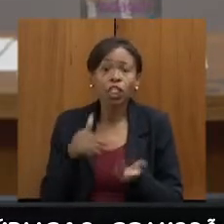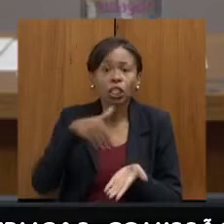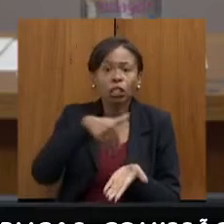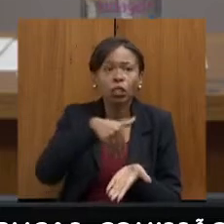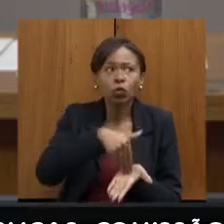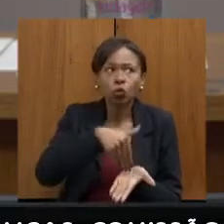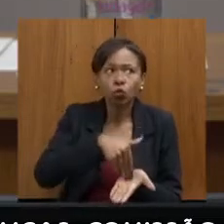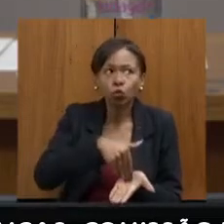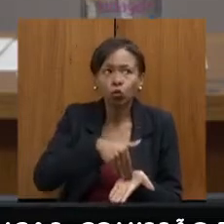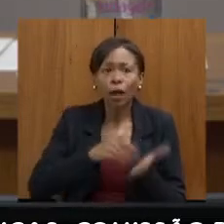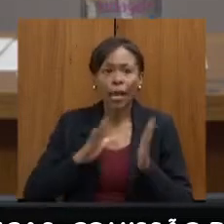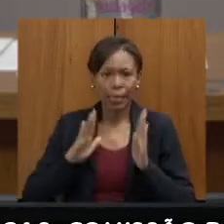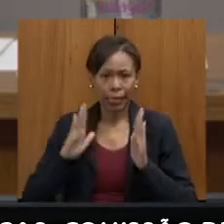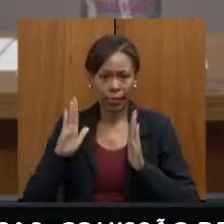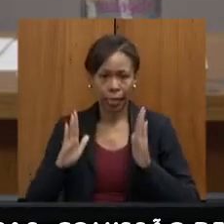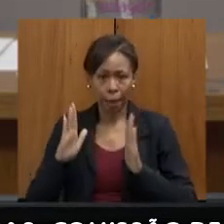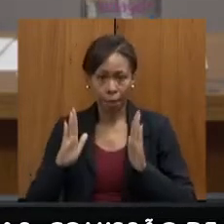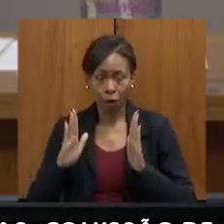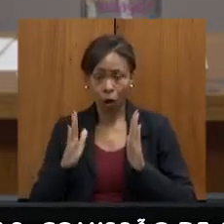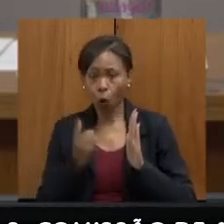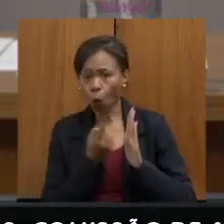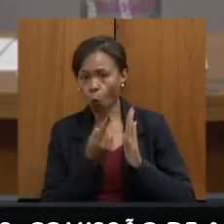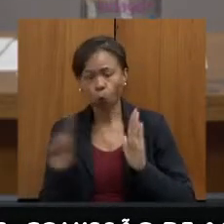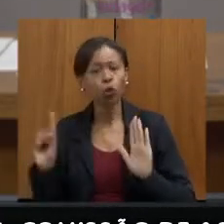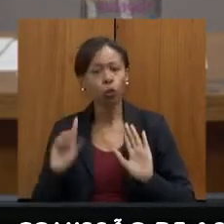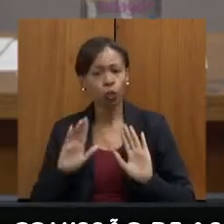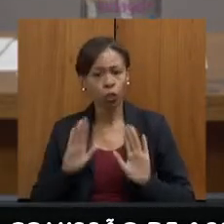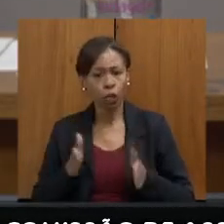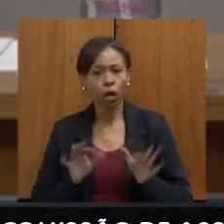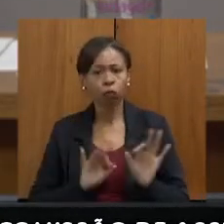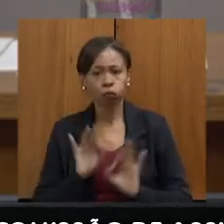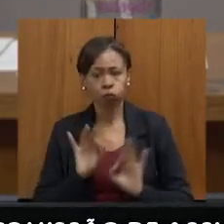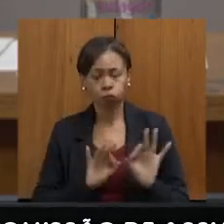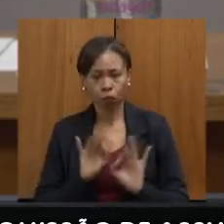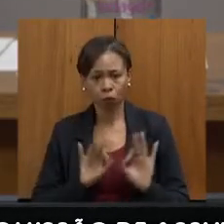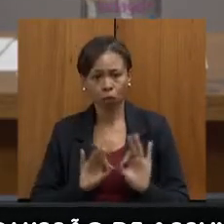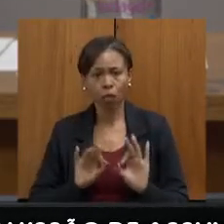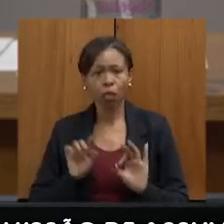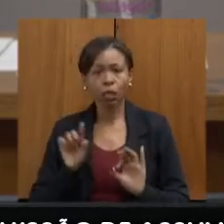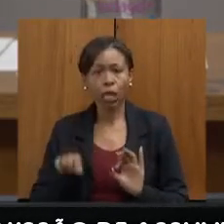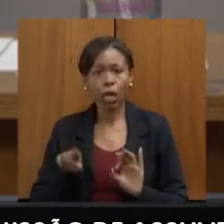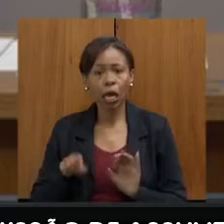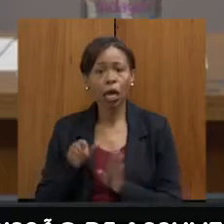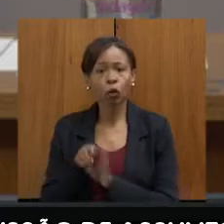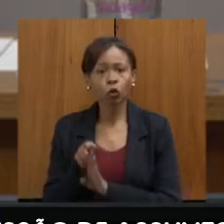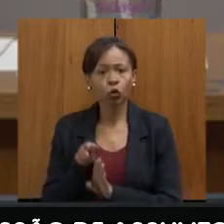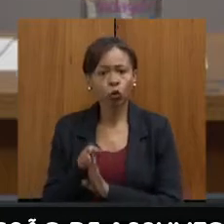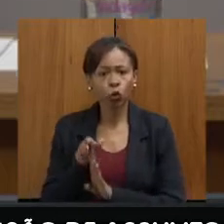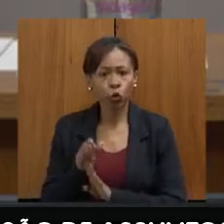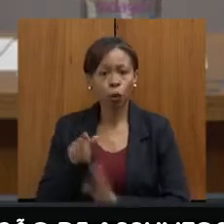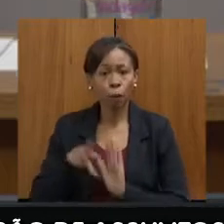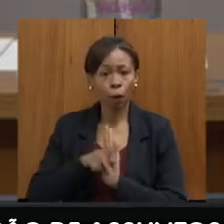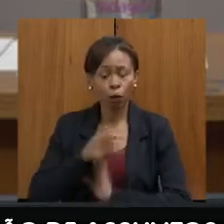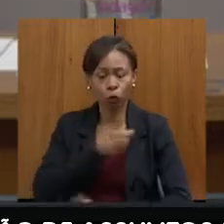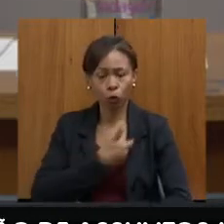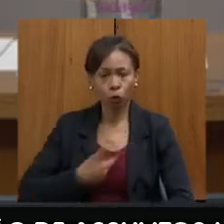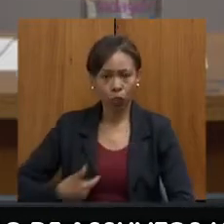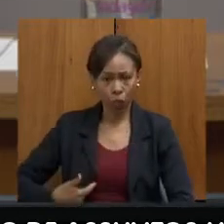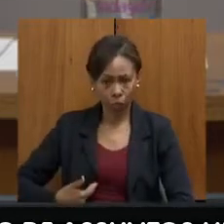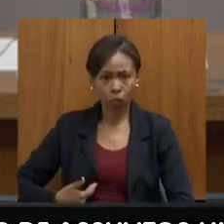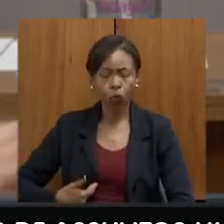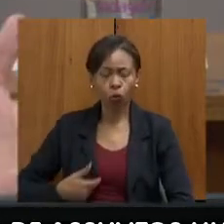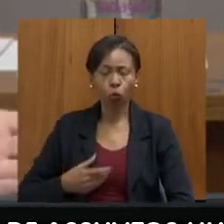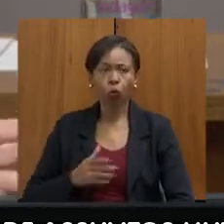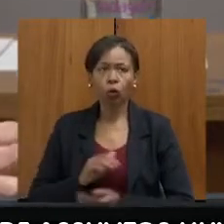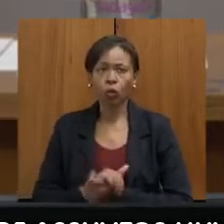última etapa de edição que é a CTL né a consultoria de técnica Legislativa do Estado e a gente